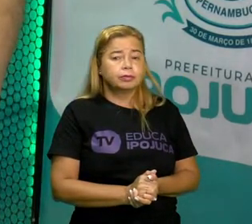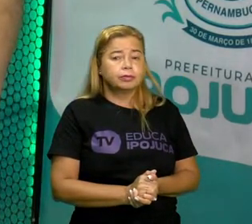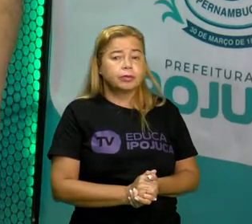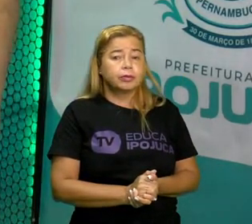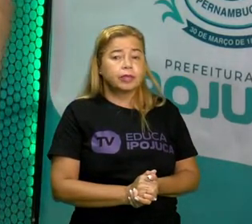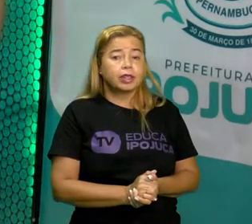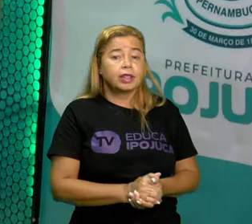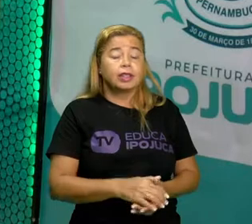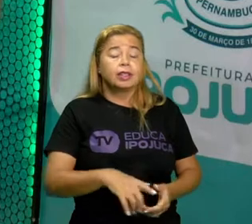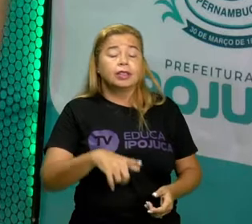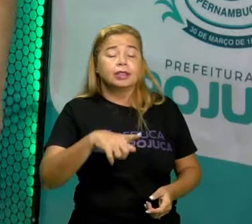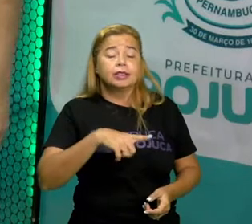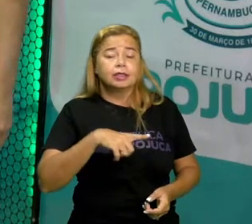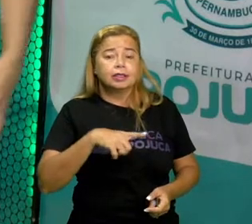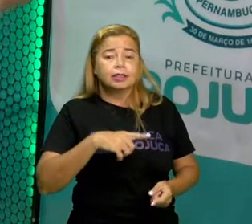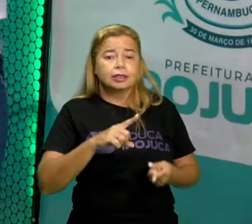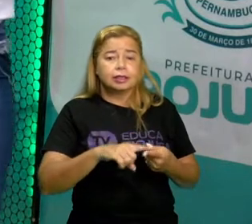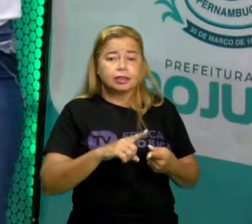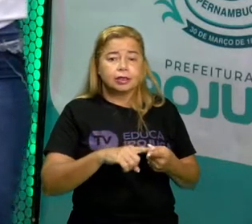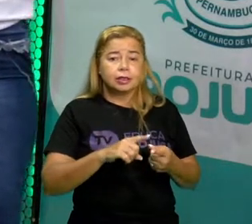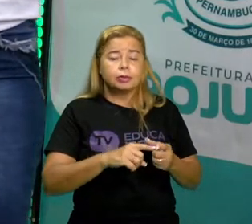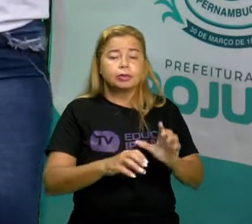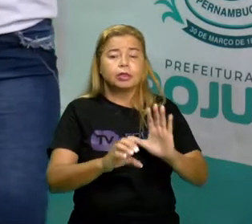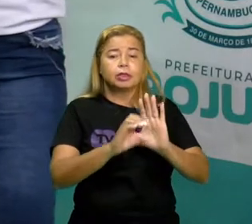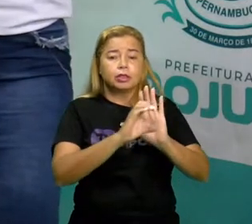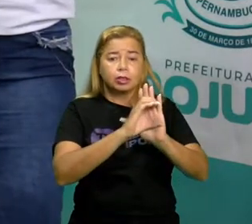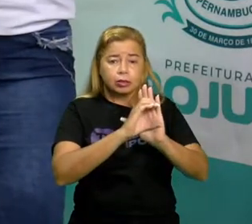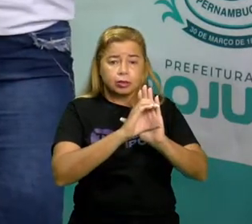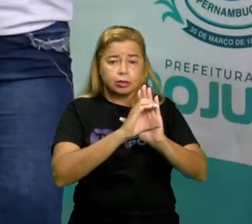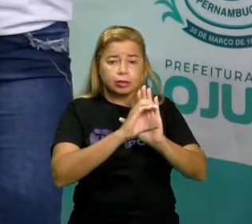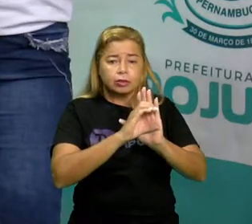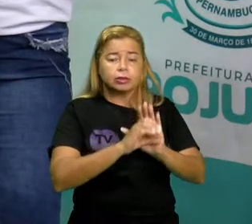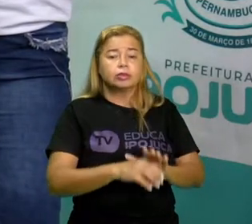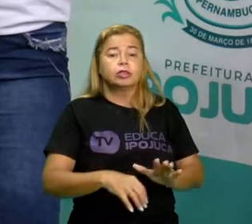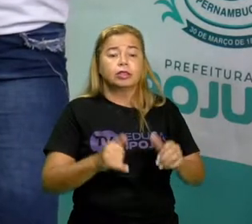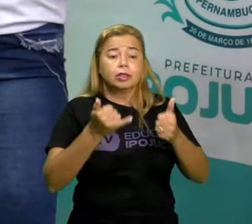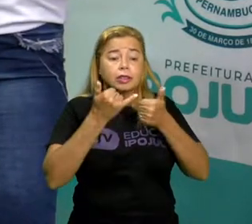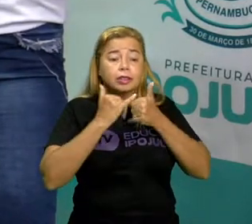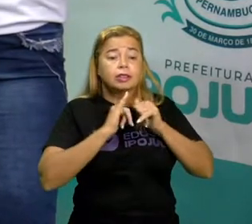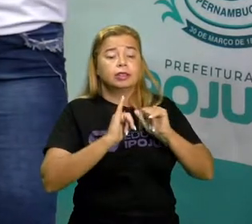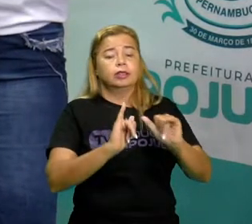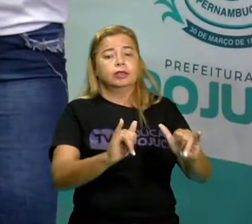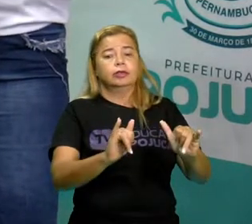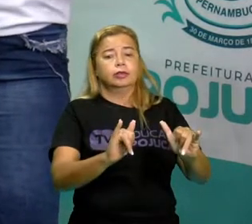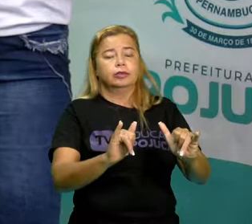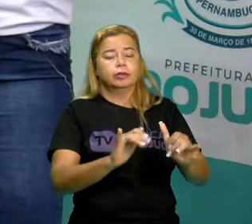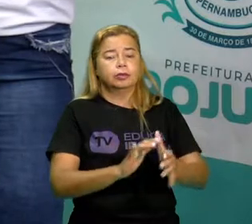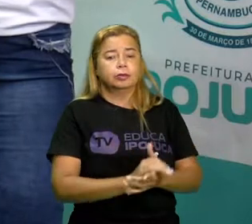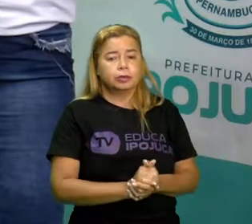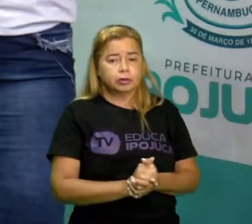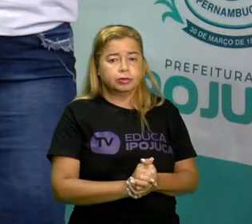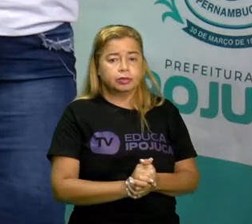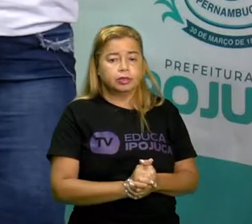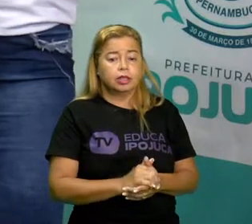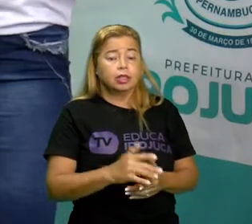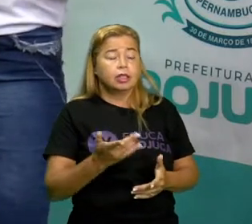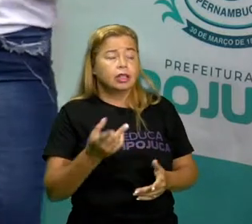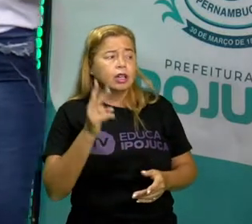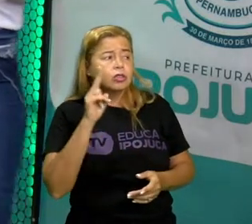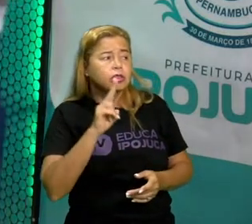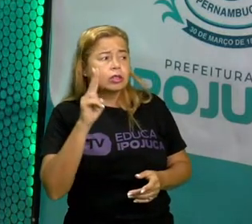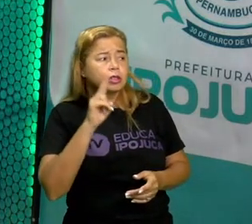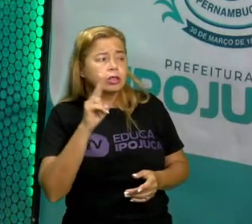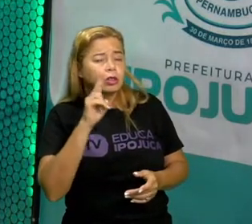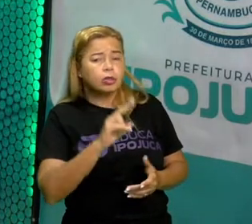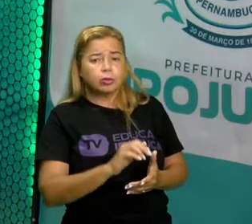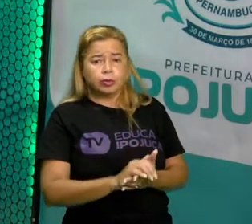Também temos os símbolos, que também nos transmitem ideias, nos comunicam algo. Quando a gente se depara